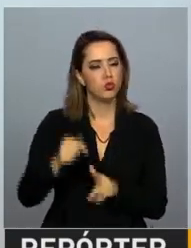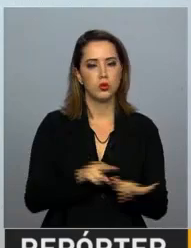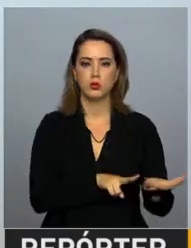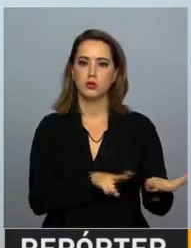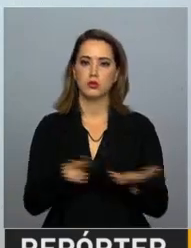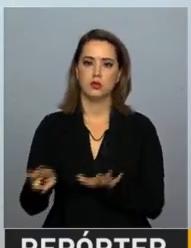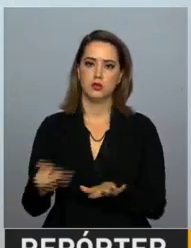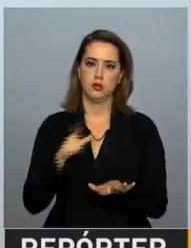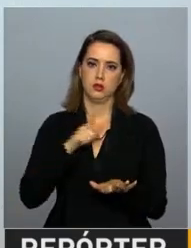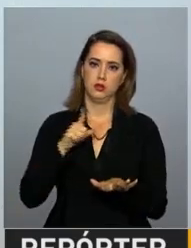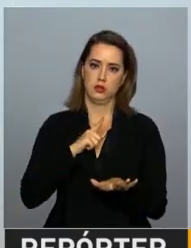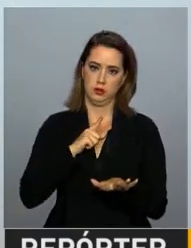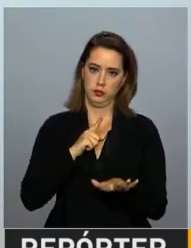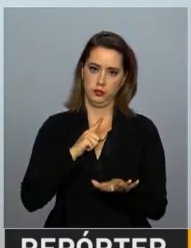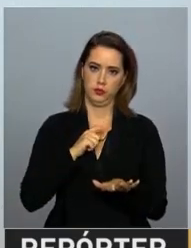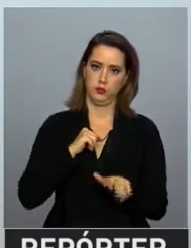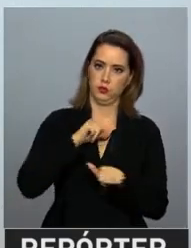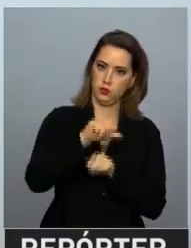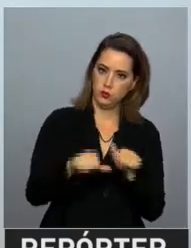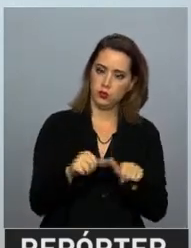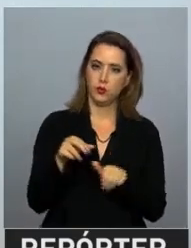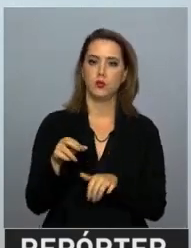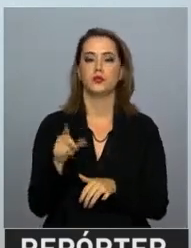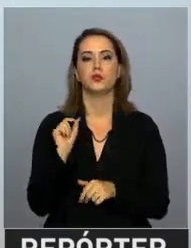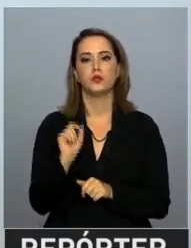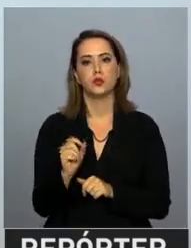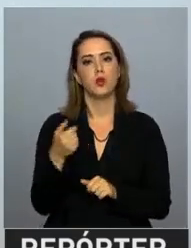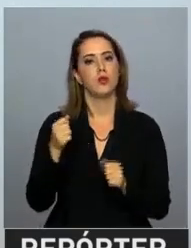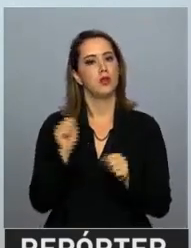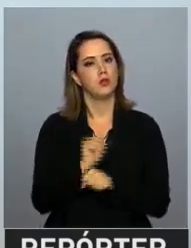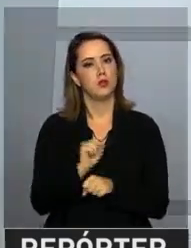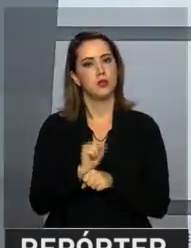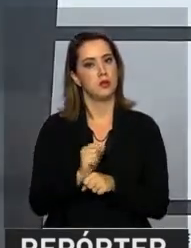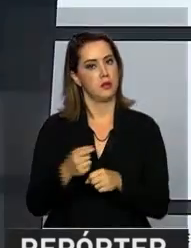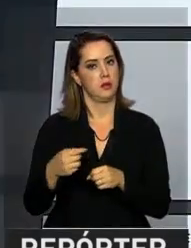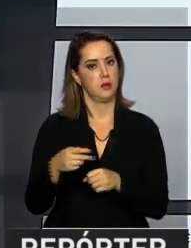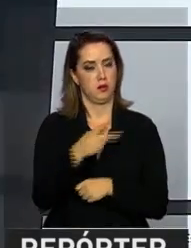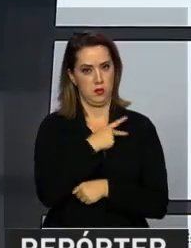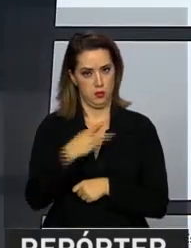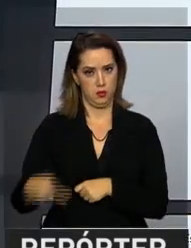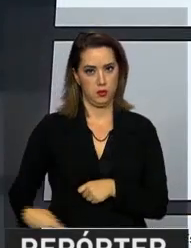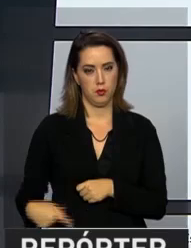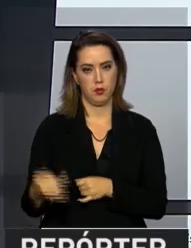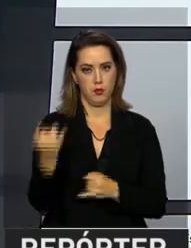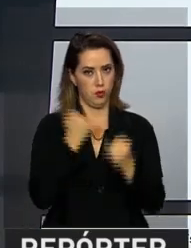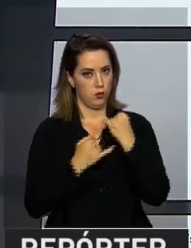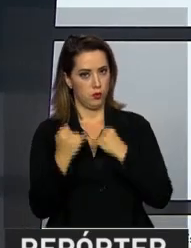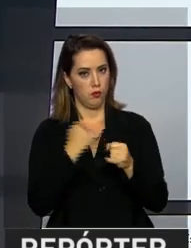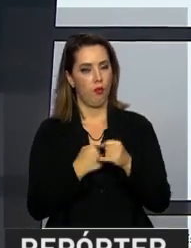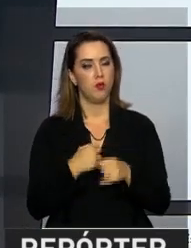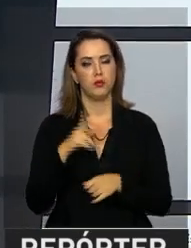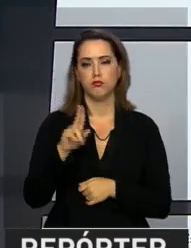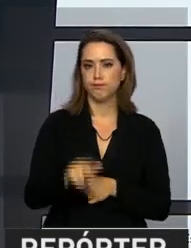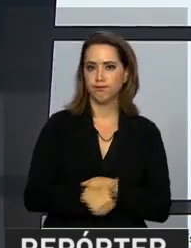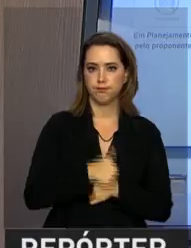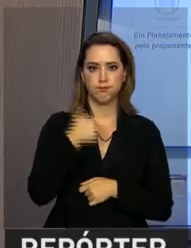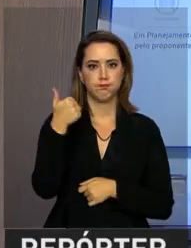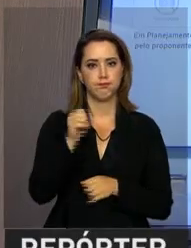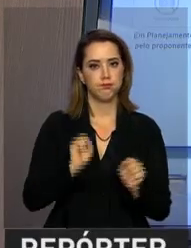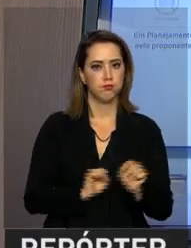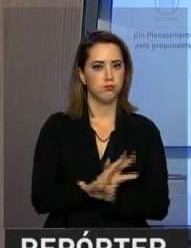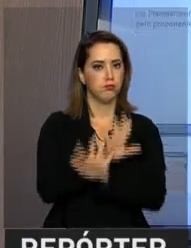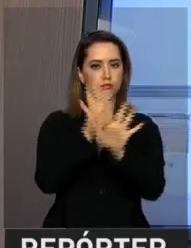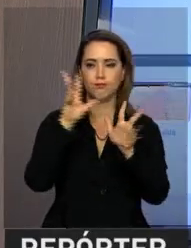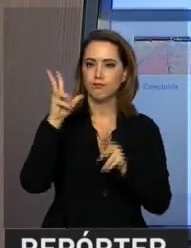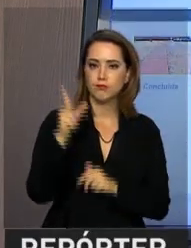né porque ele espera as informações que vê das prefeituras Então esse sistema dá uma transparência Total aqui